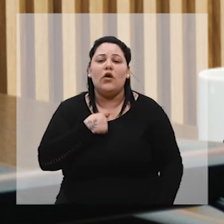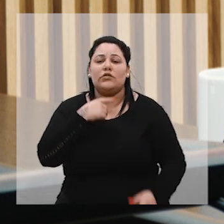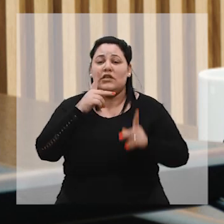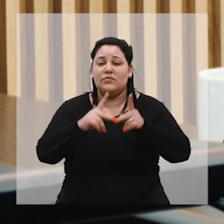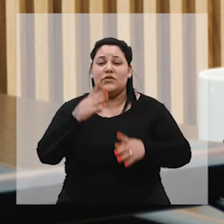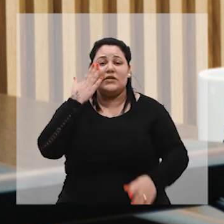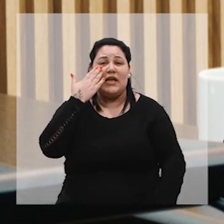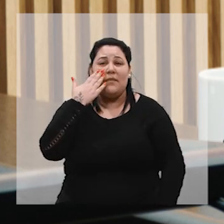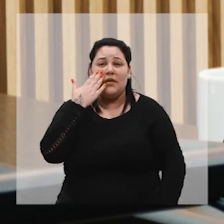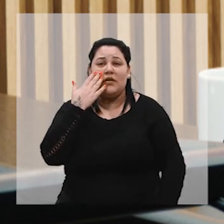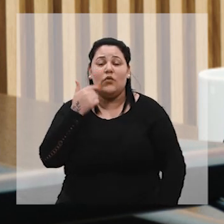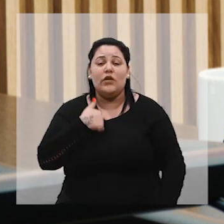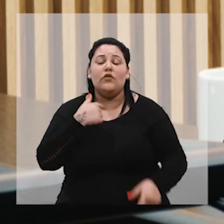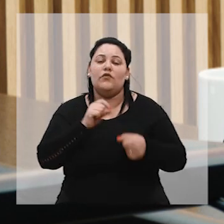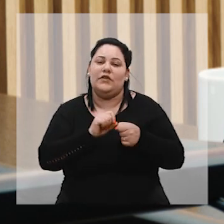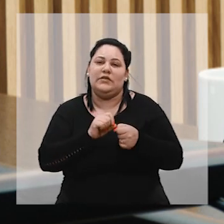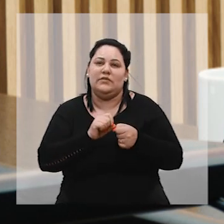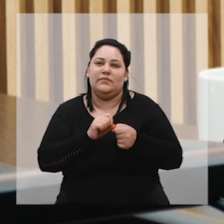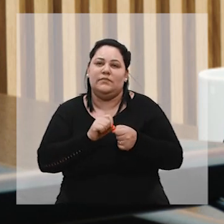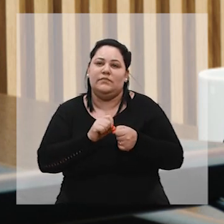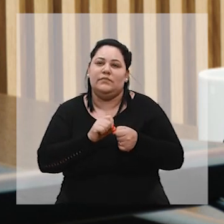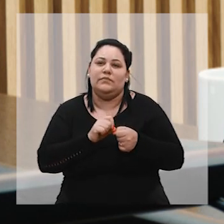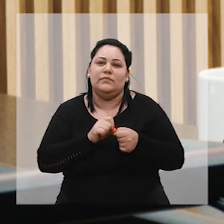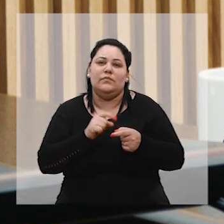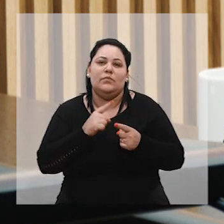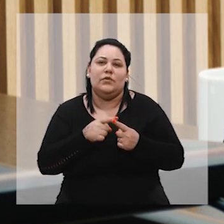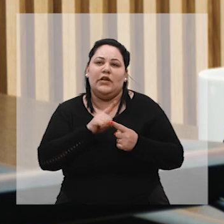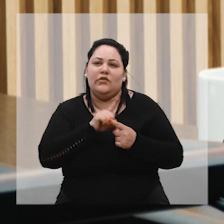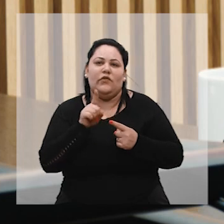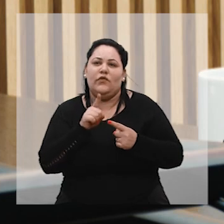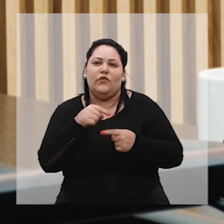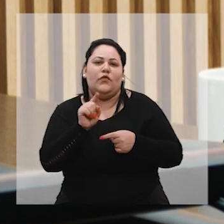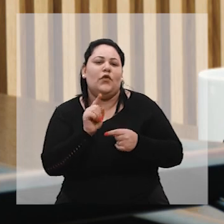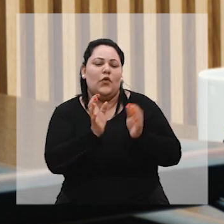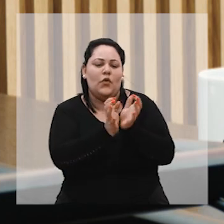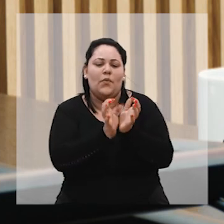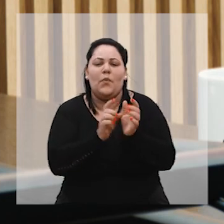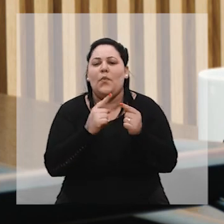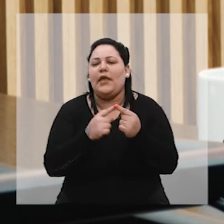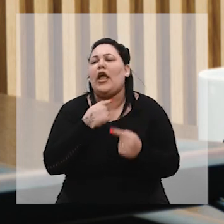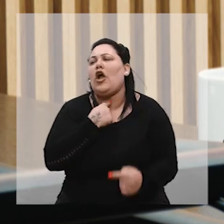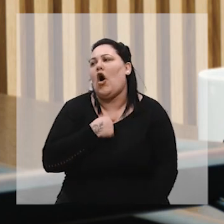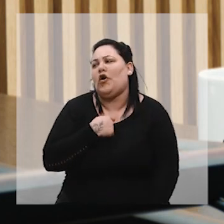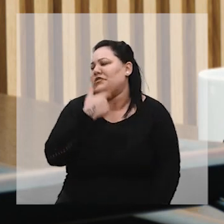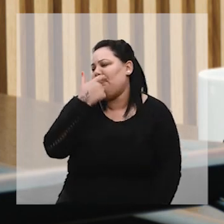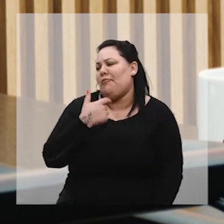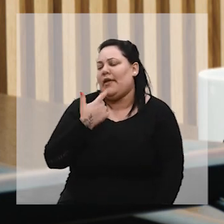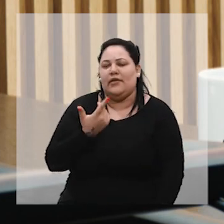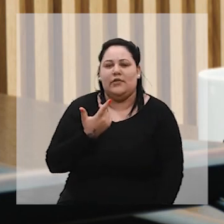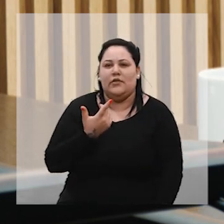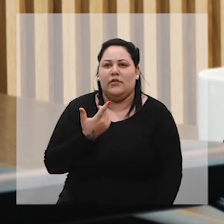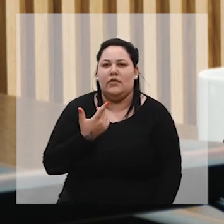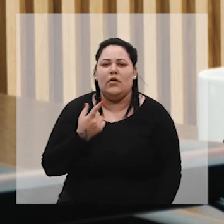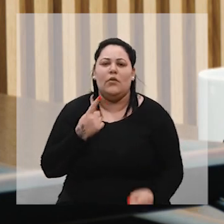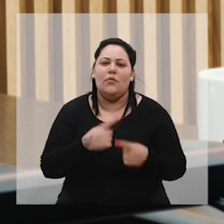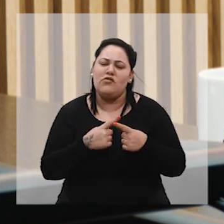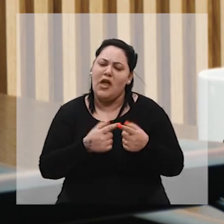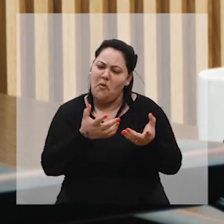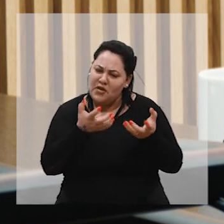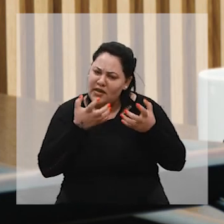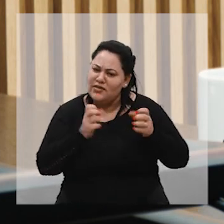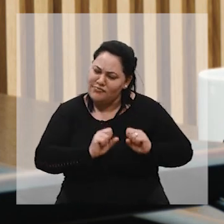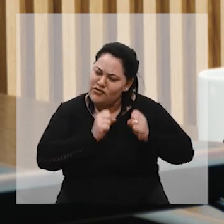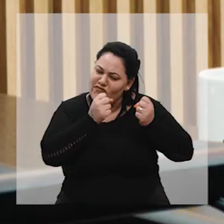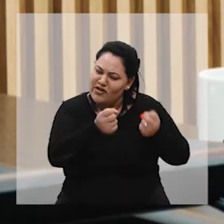cara. Eu gosto que as pessoas saibam do que eu fiz, assim, sabe? Que eu não cheguei na seleção porque alguém gosta de mim. Eu cheguei porque eu